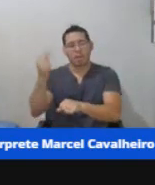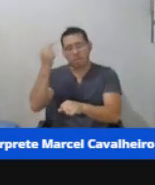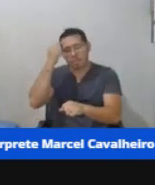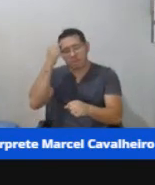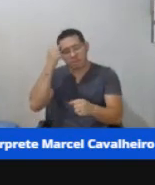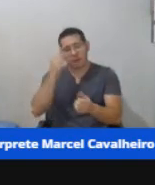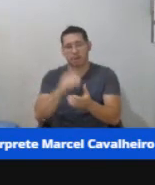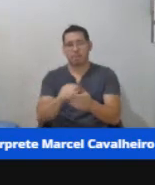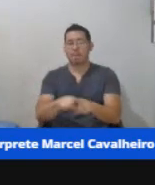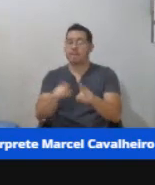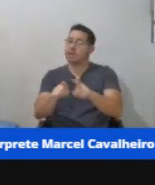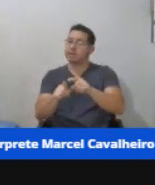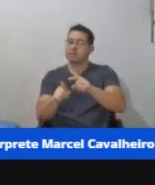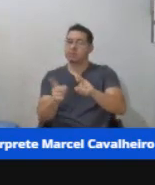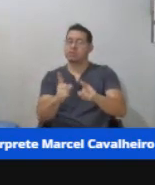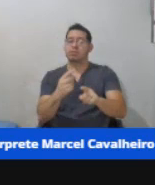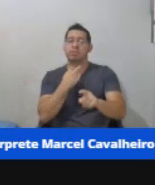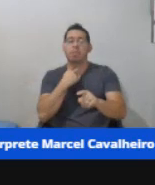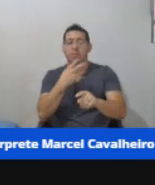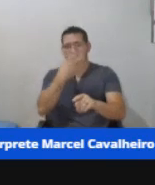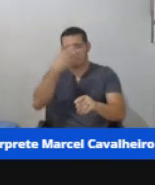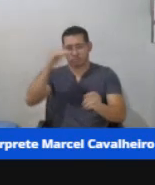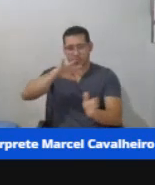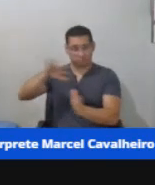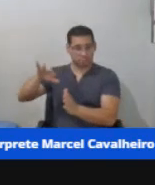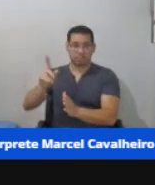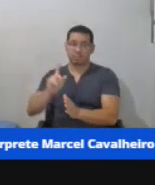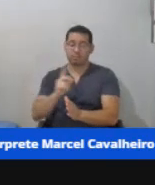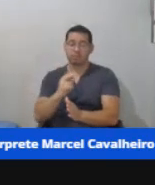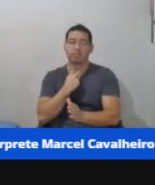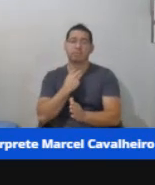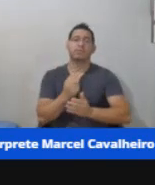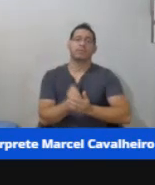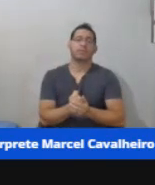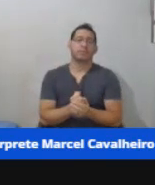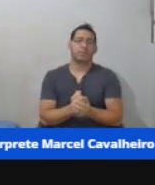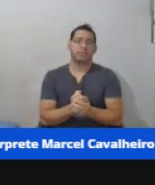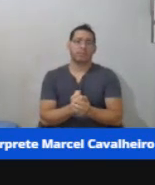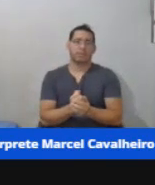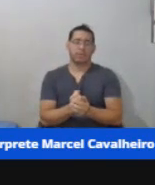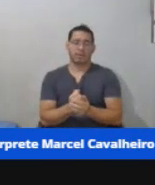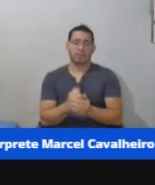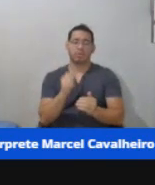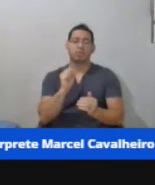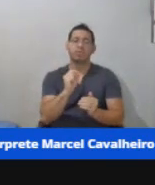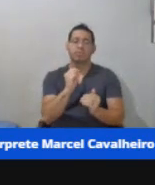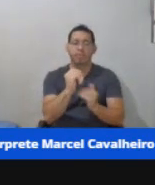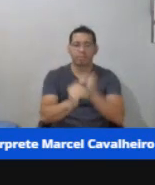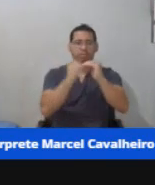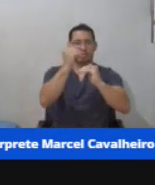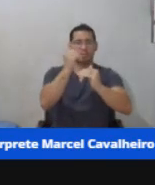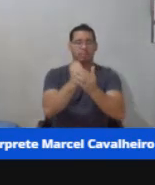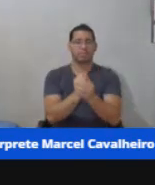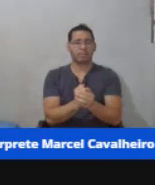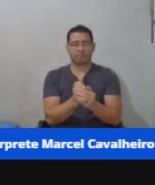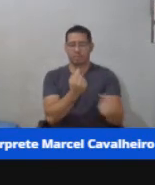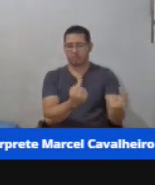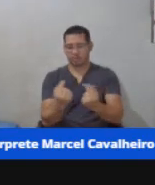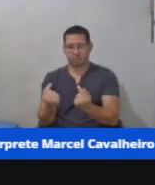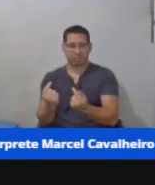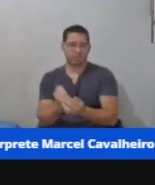que, apesar do reconhecimento das vantagens, venham exigir conjunturas, sejam essas